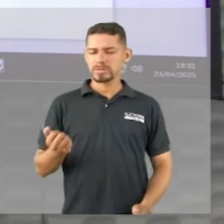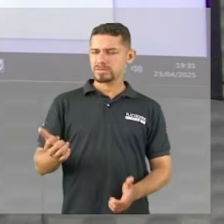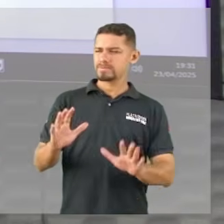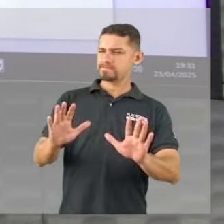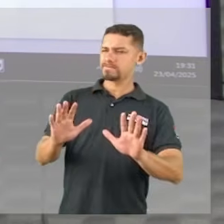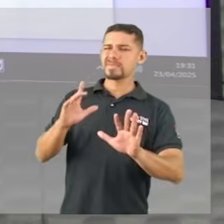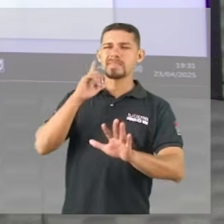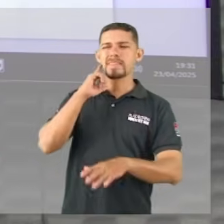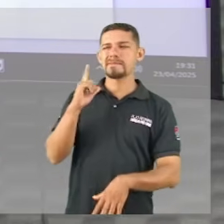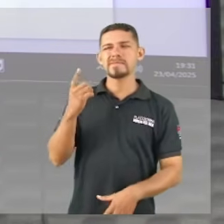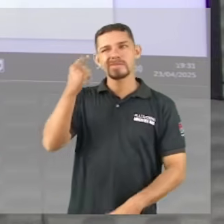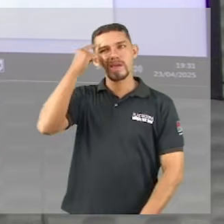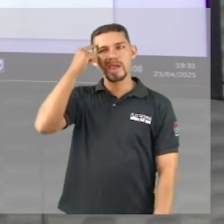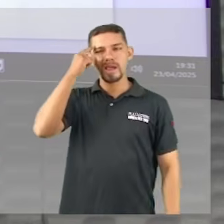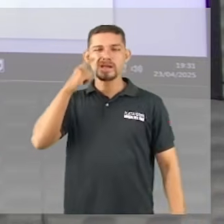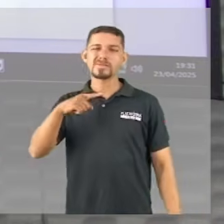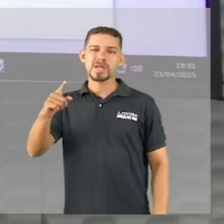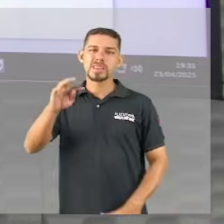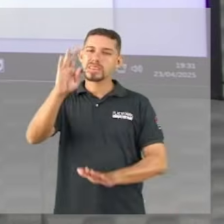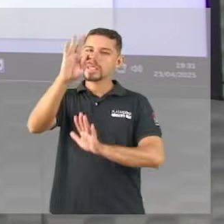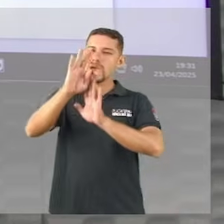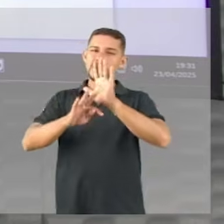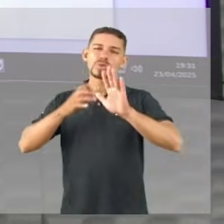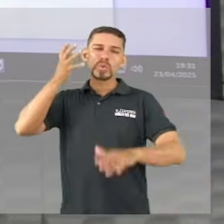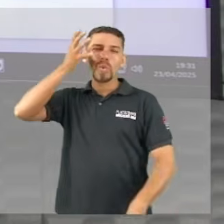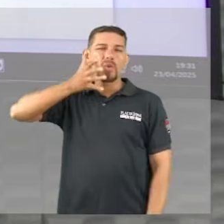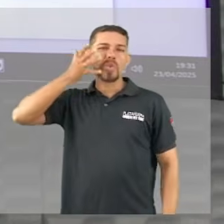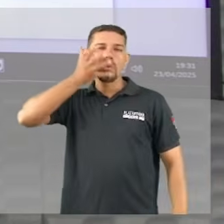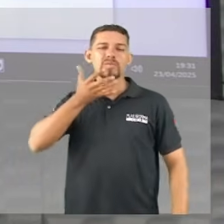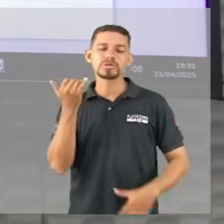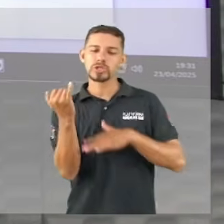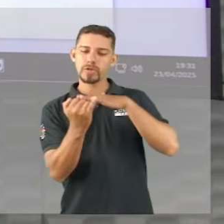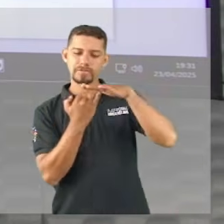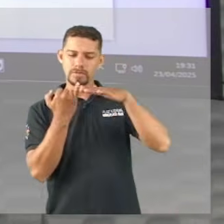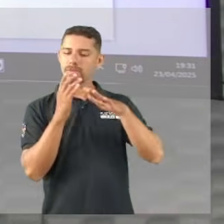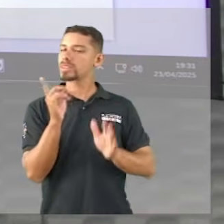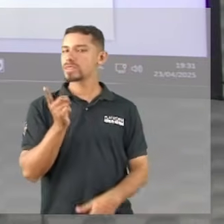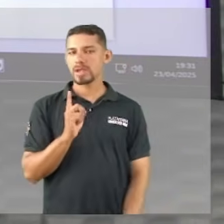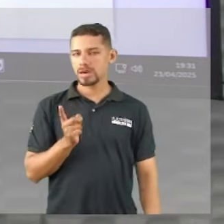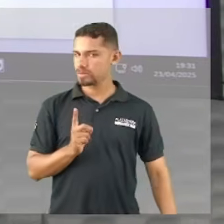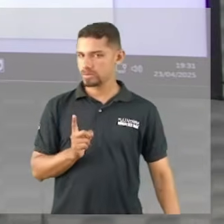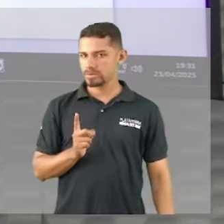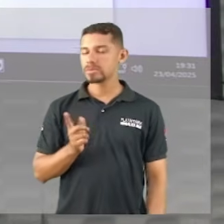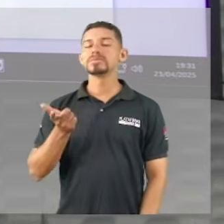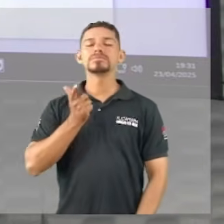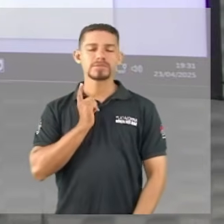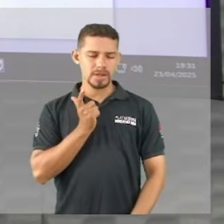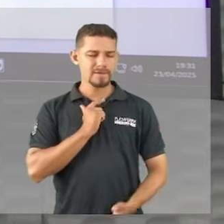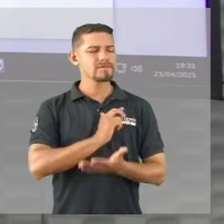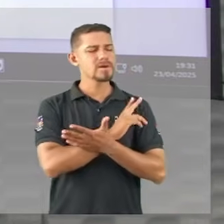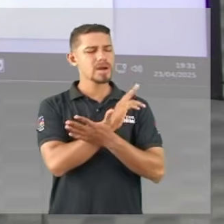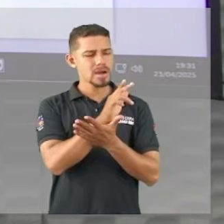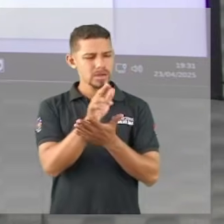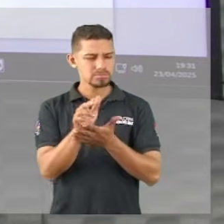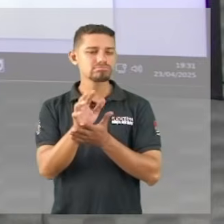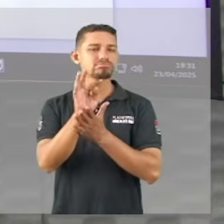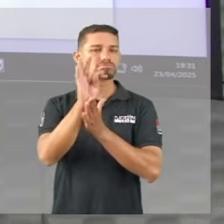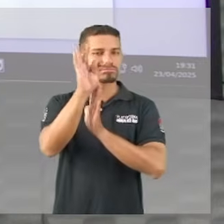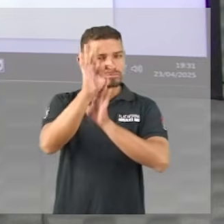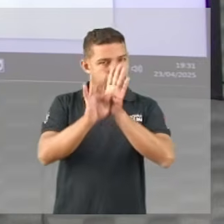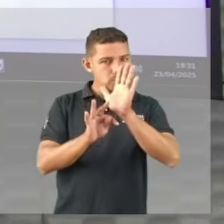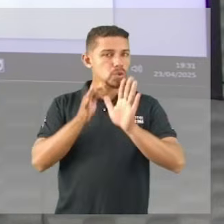aquela visão errônea de quando a gente fala de textos orais, são textos informais, e não. Tem vários textos orais que eles são